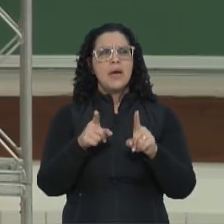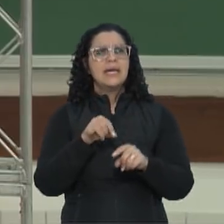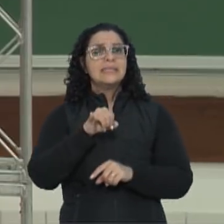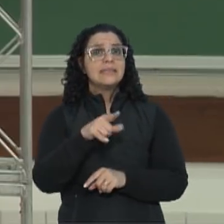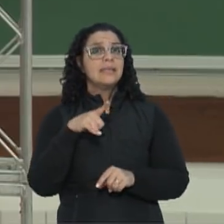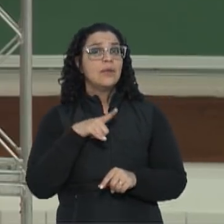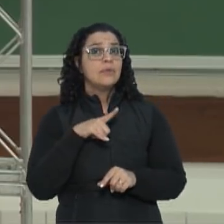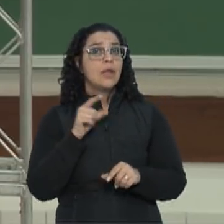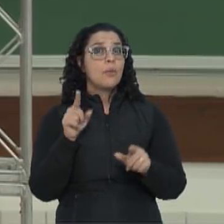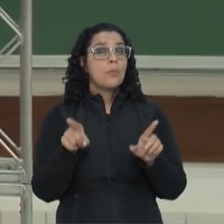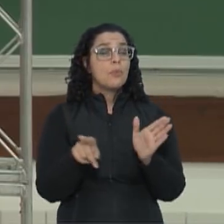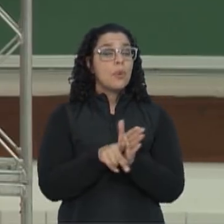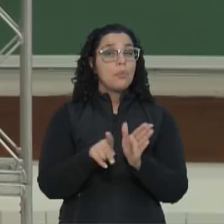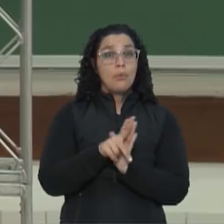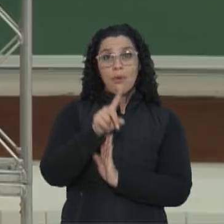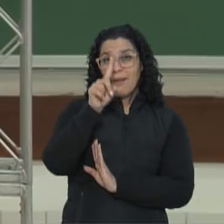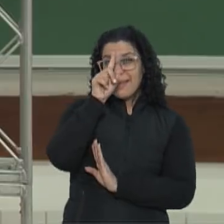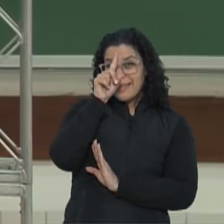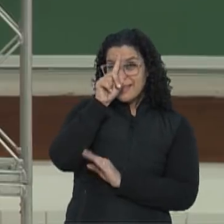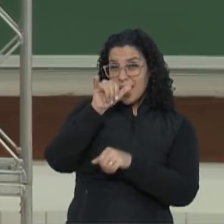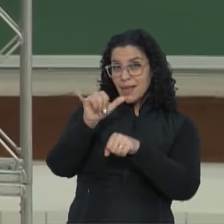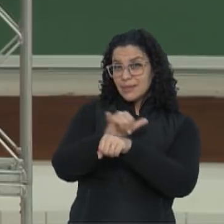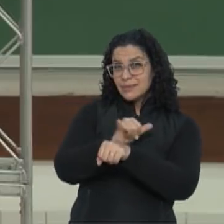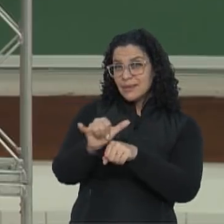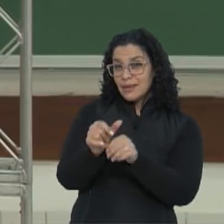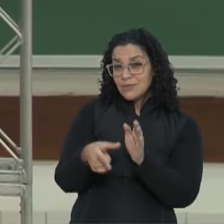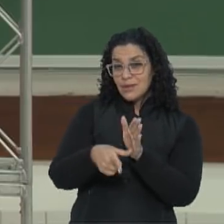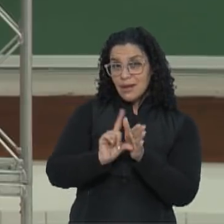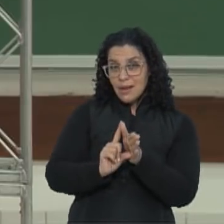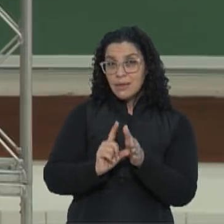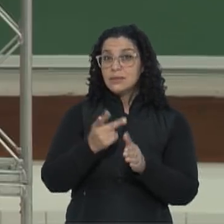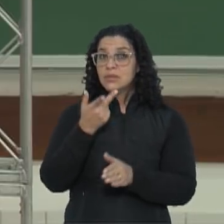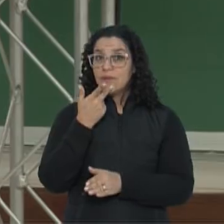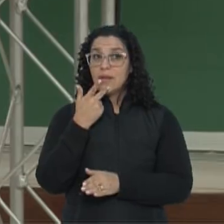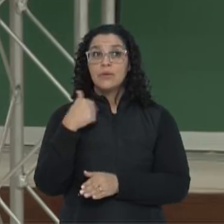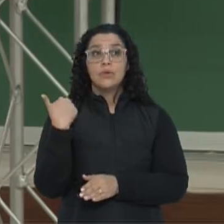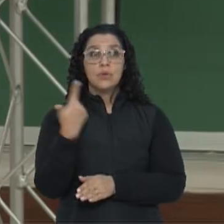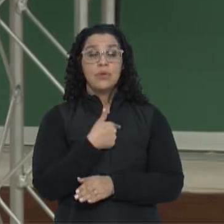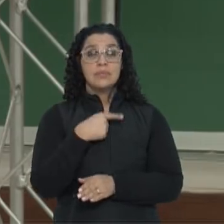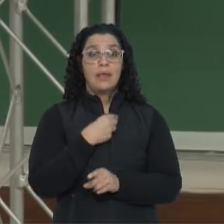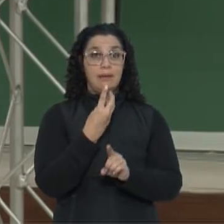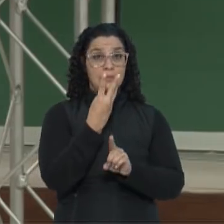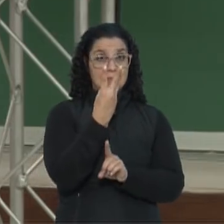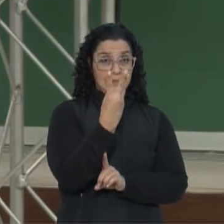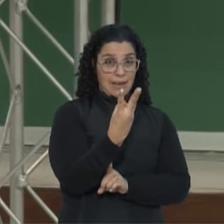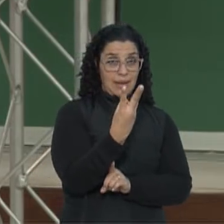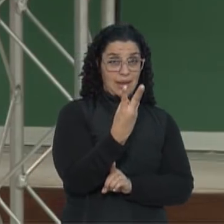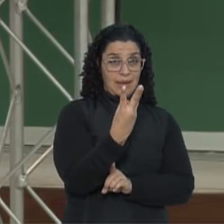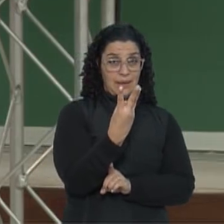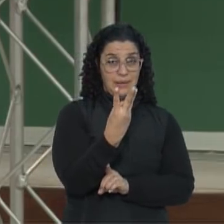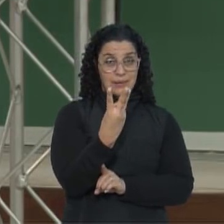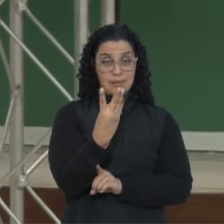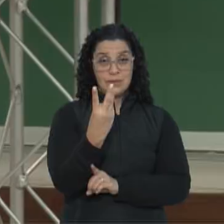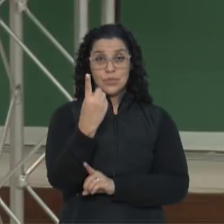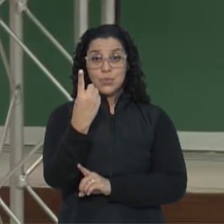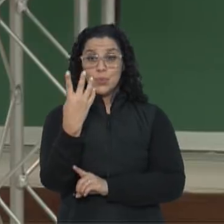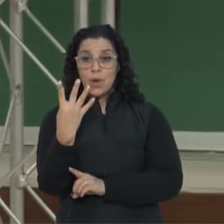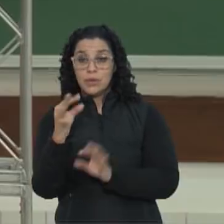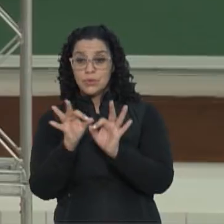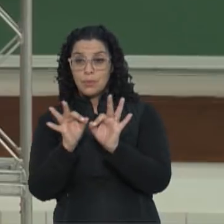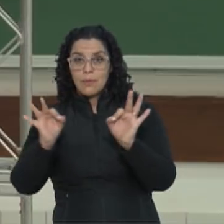eu levar a ideia do exercício anterior, que eu estou falando que são 3 pedaços de 1/4 do